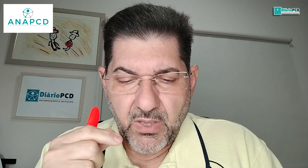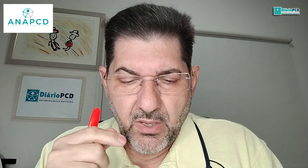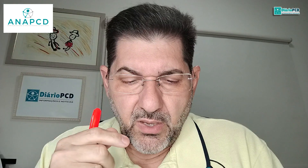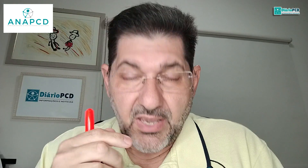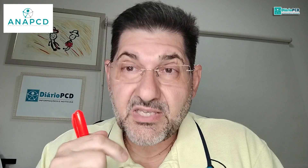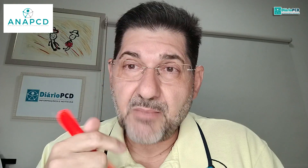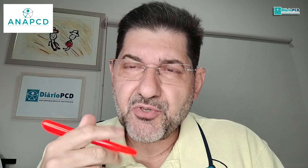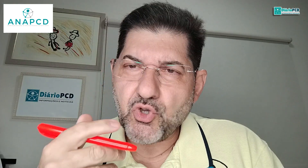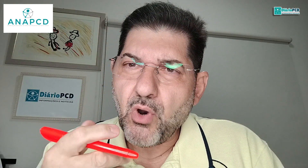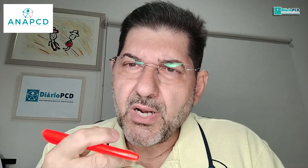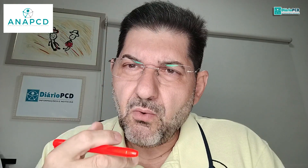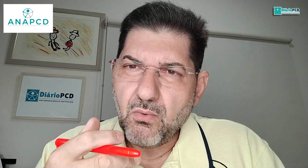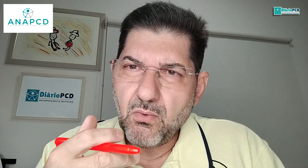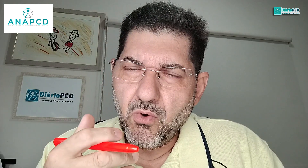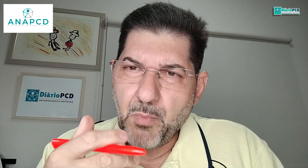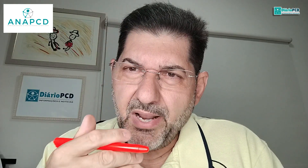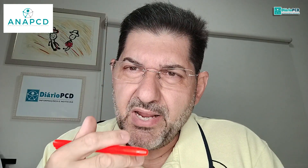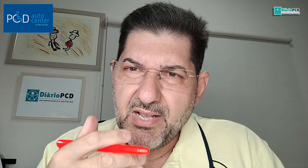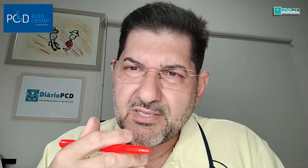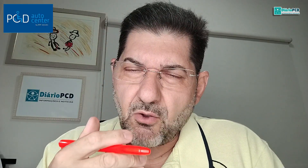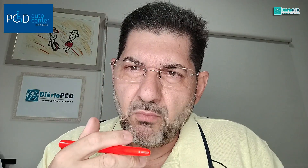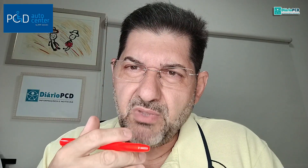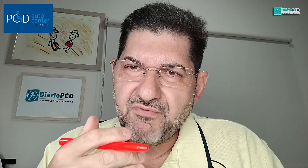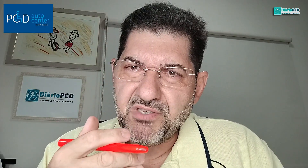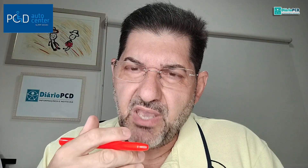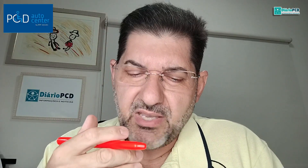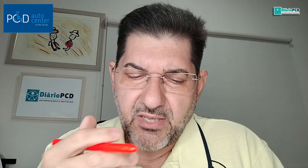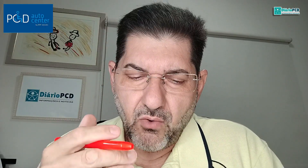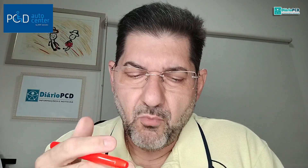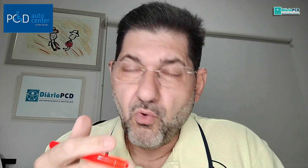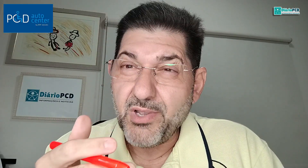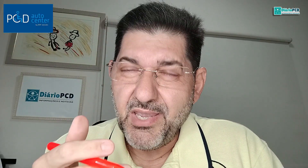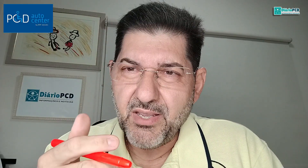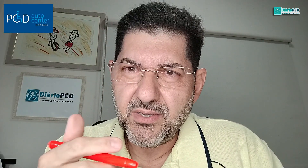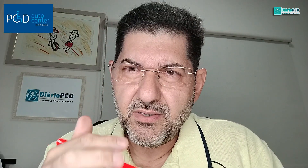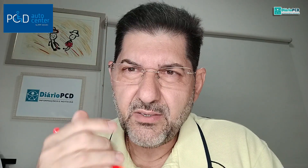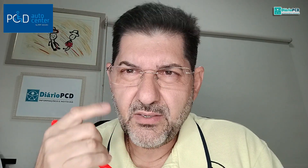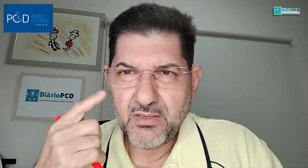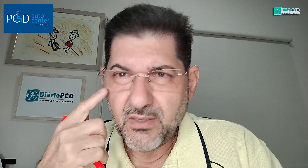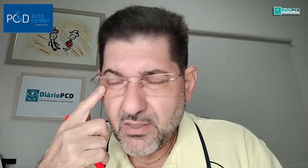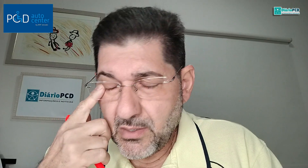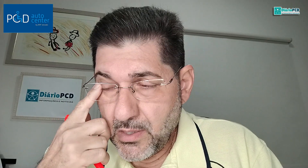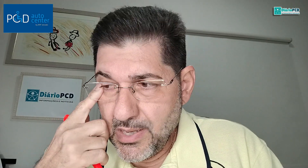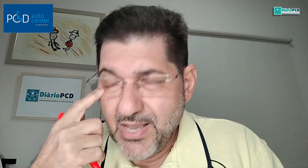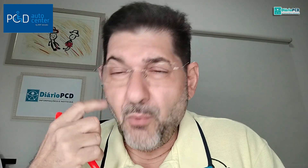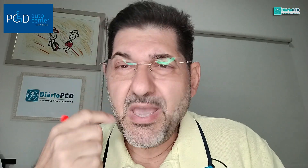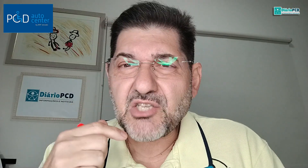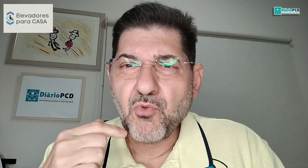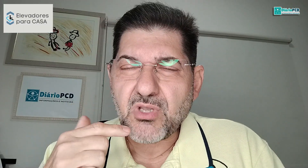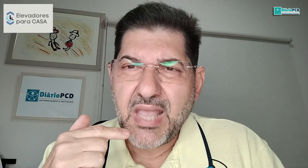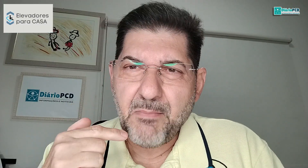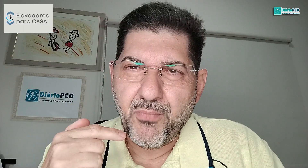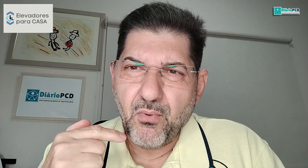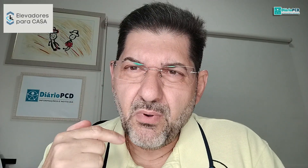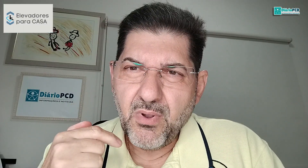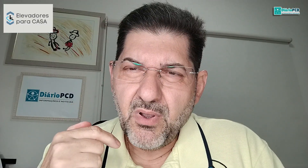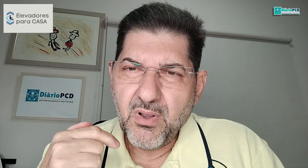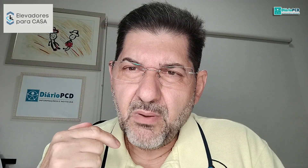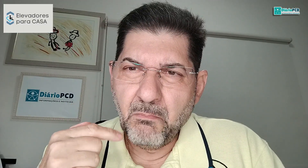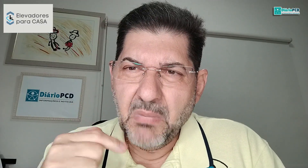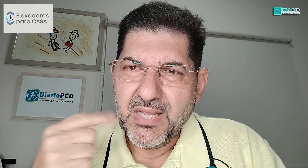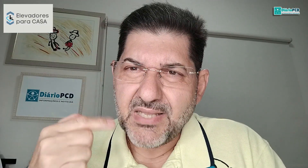pessoas recepcionam uma criança com deficiência como o Gui e ao mesmo